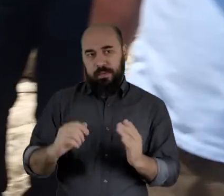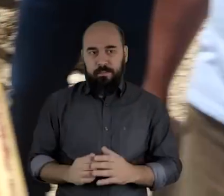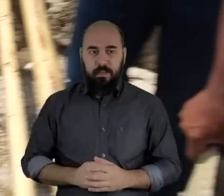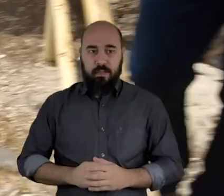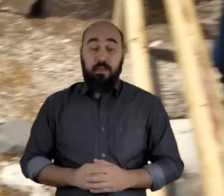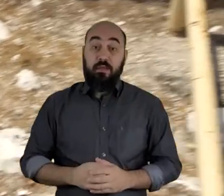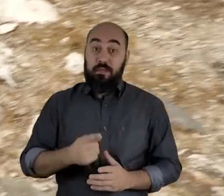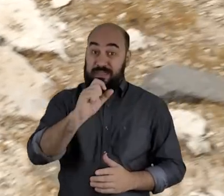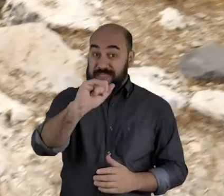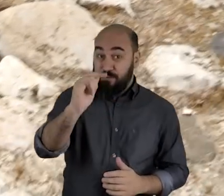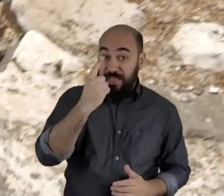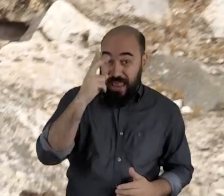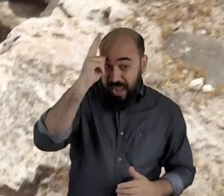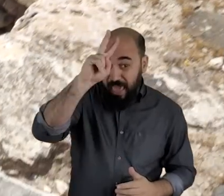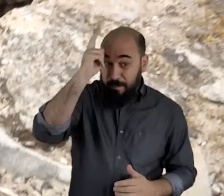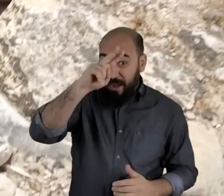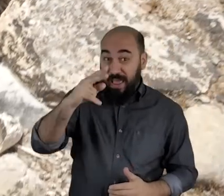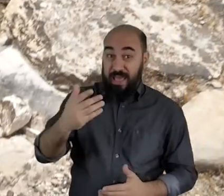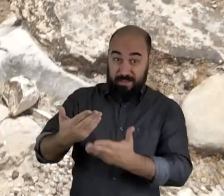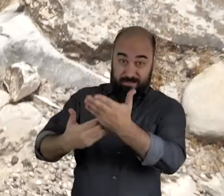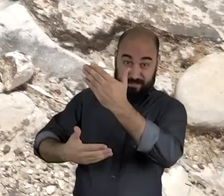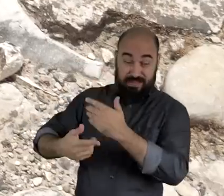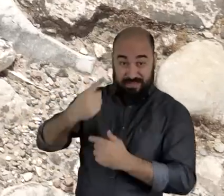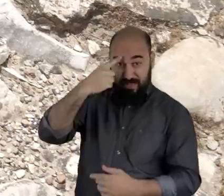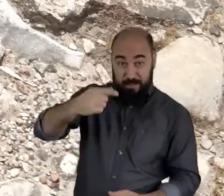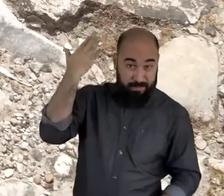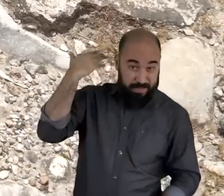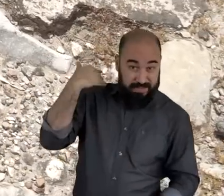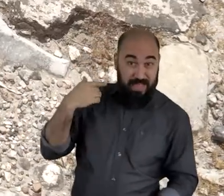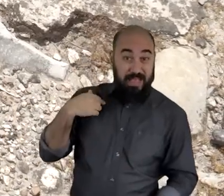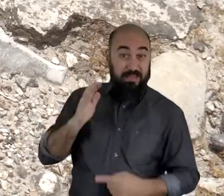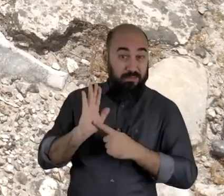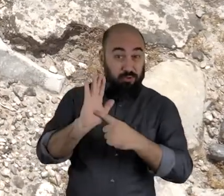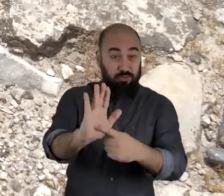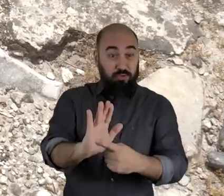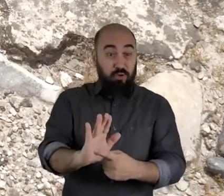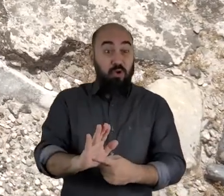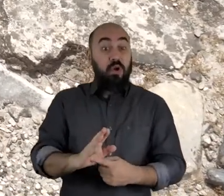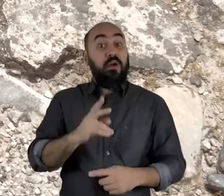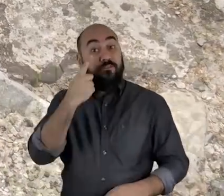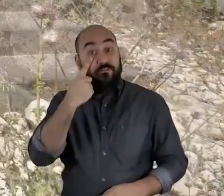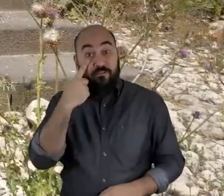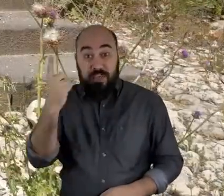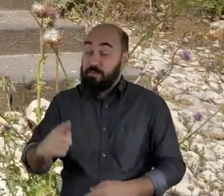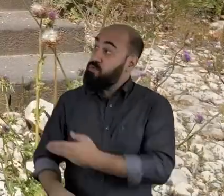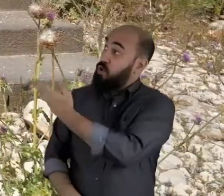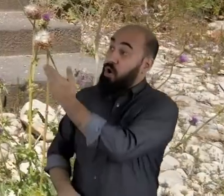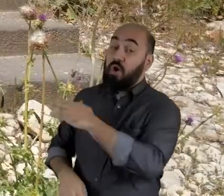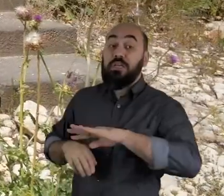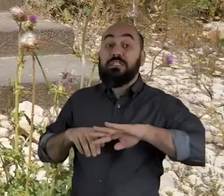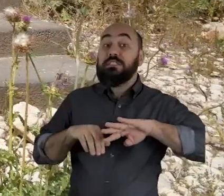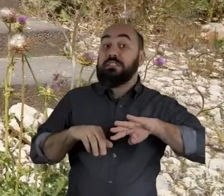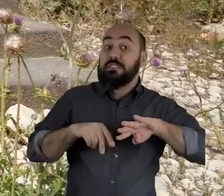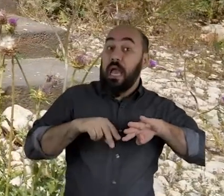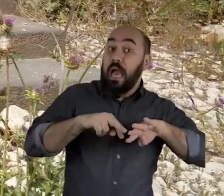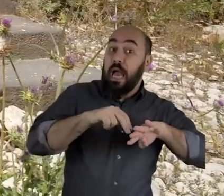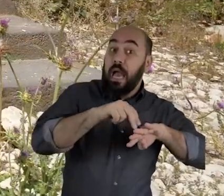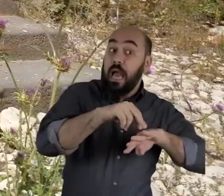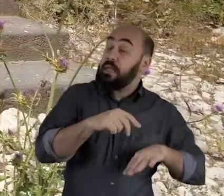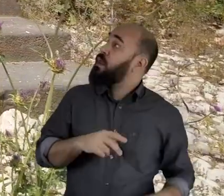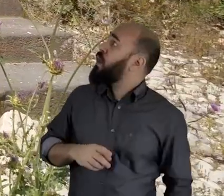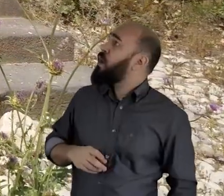do programa Evidências da semana passada, quando nós mostramos a cidade de Hatzor, do período cananita, nós mostramos umas